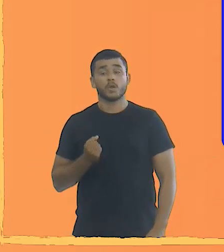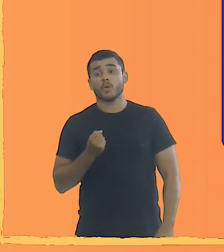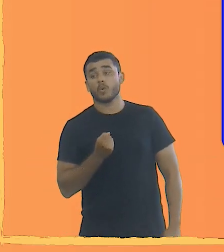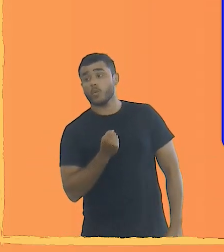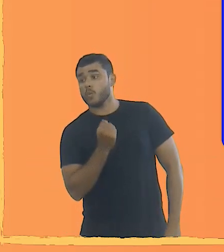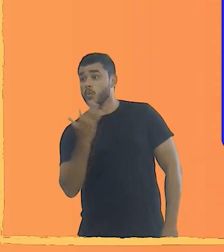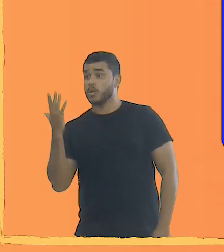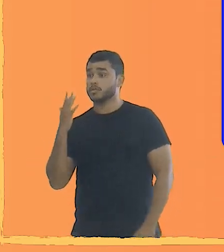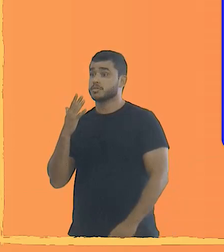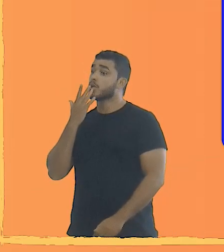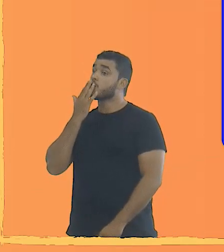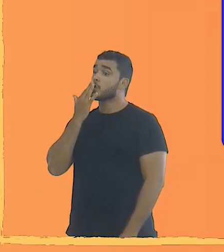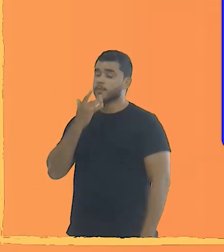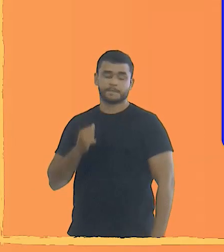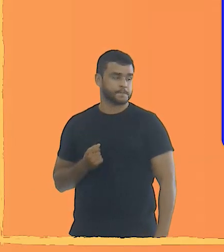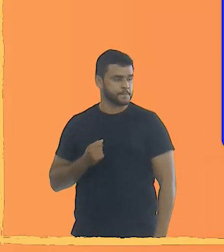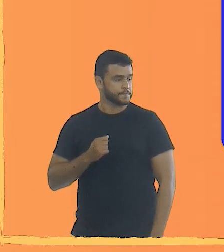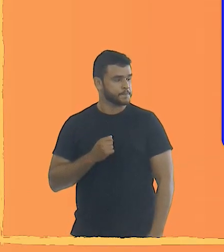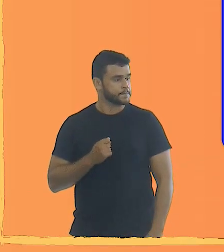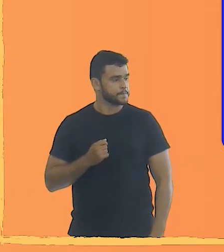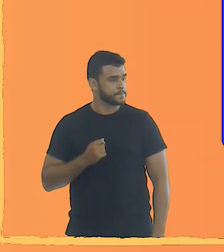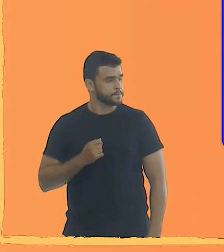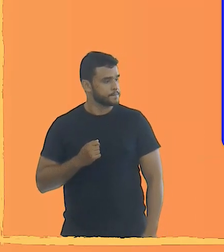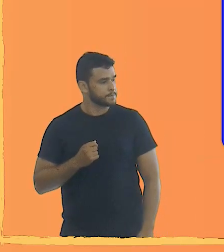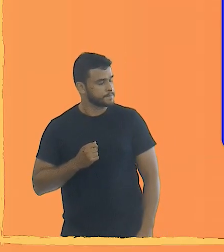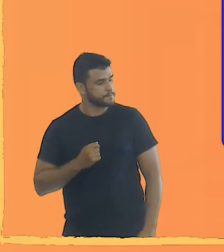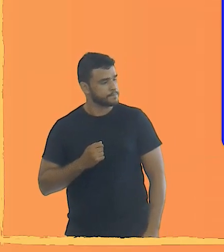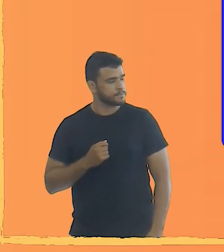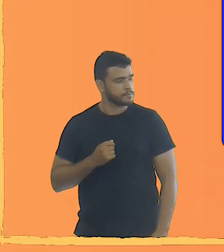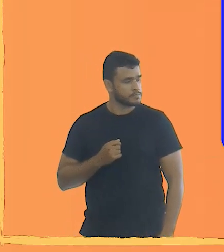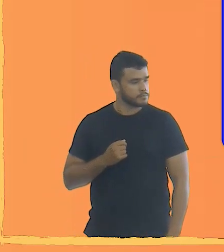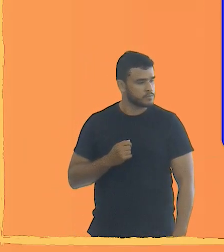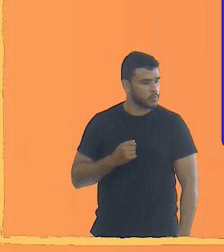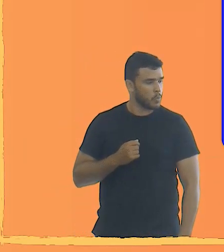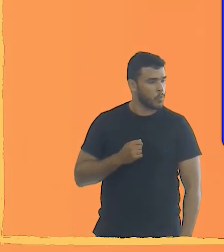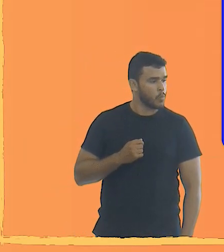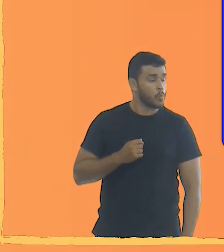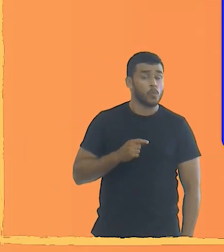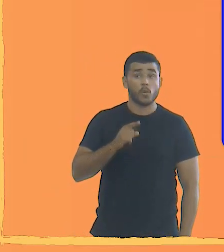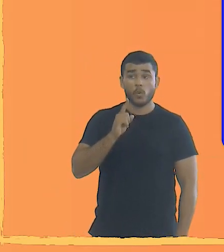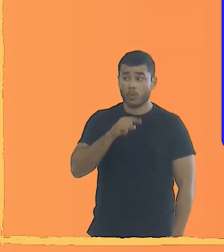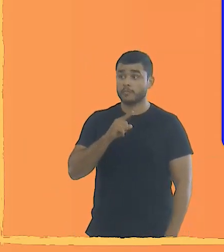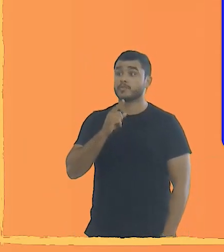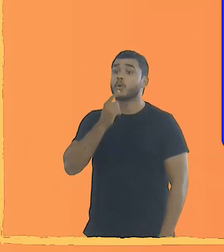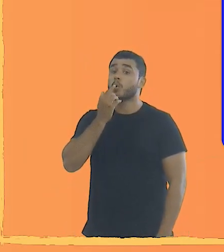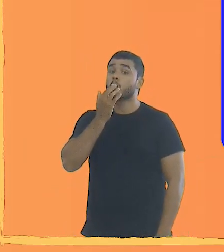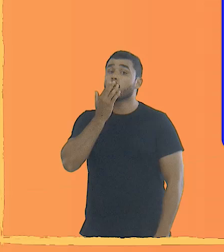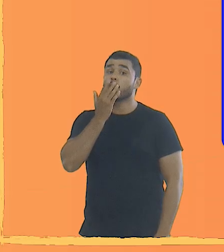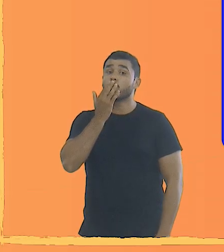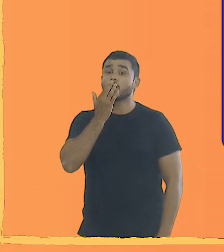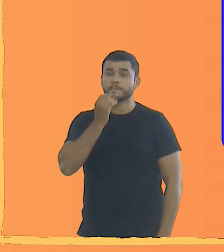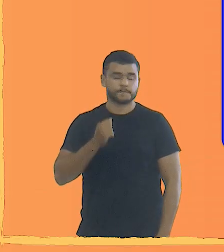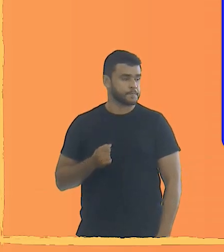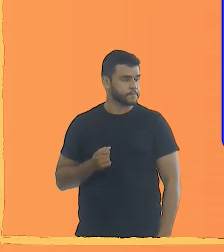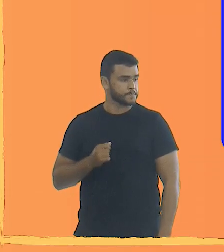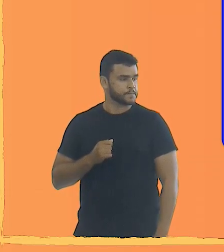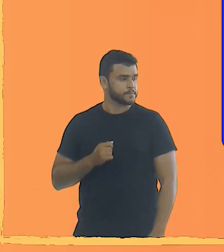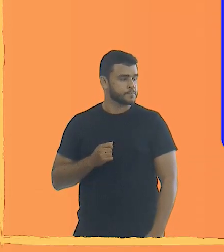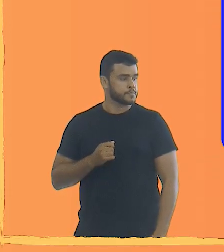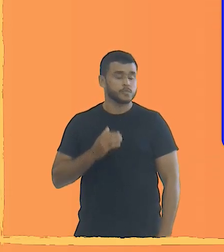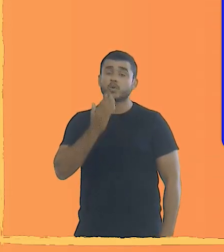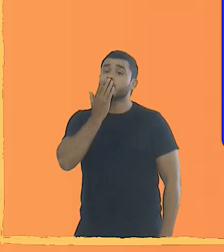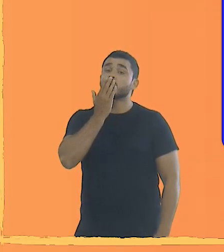gerar? Vamos começar assim. Primeiro, usando as cores primárias. Se a gente usar as